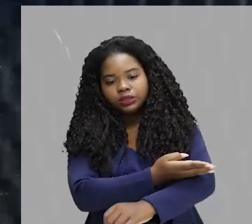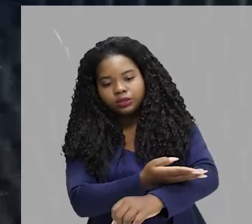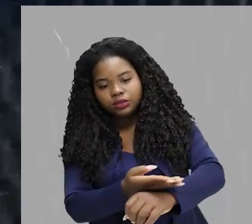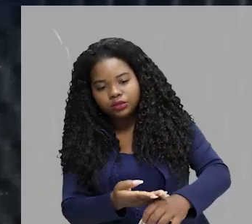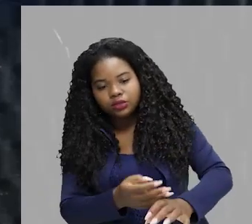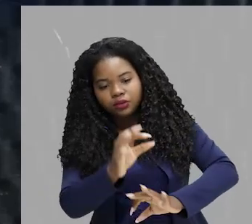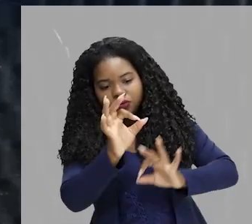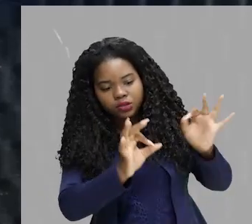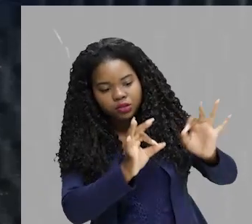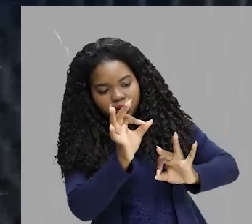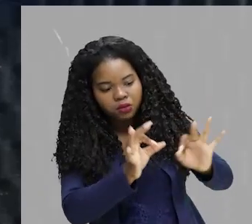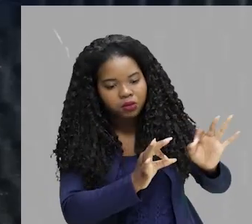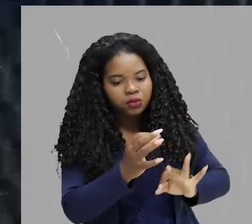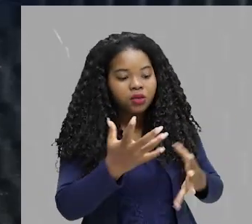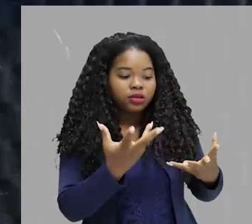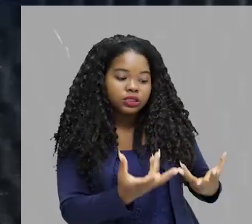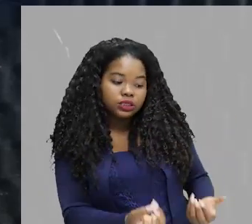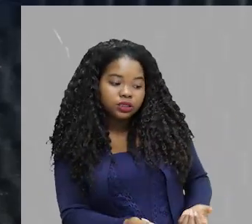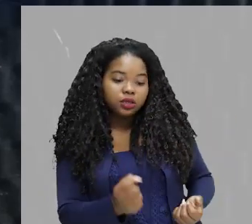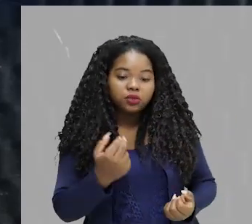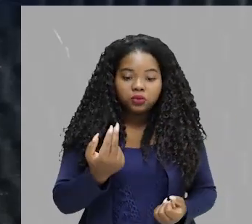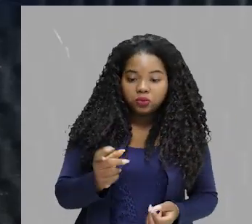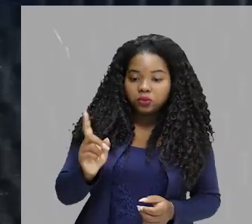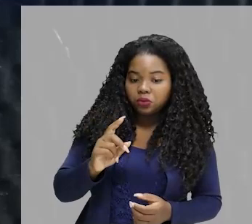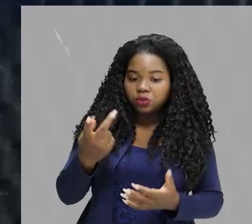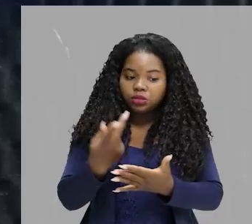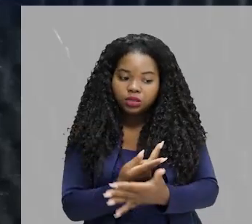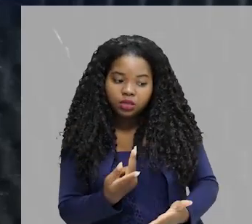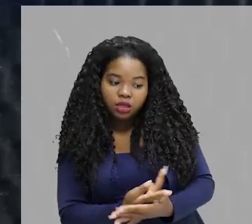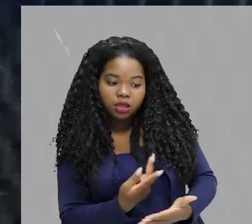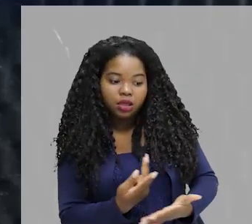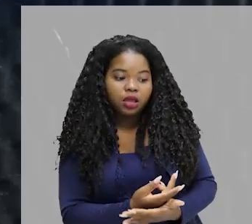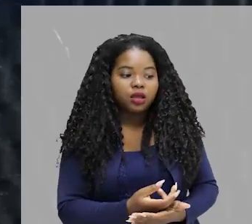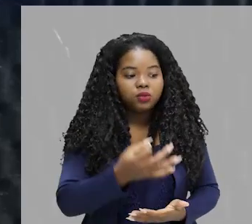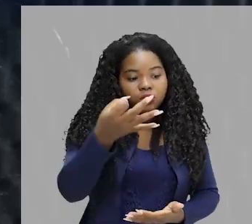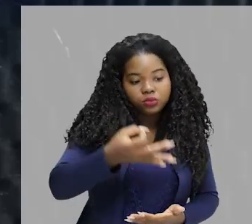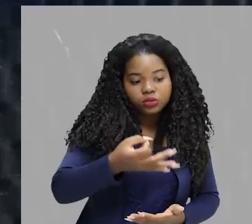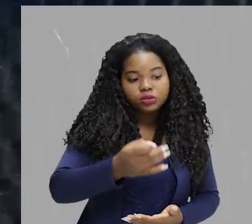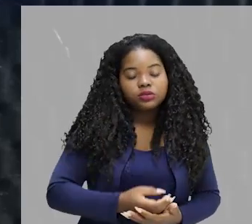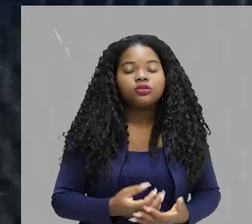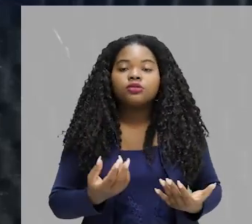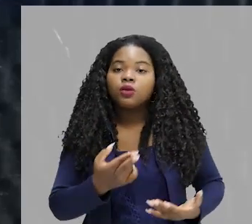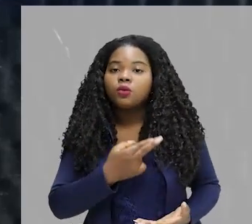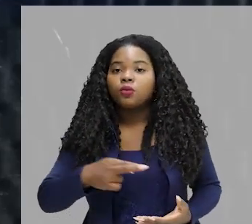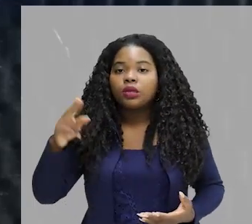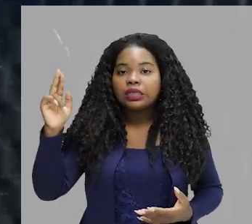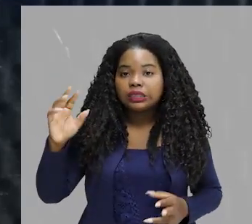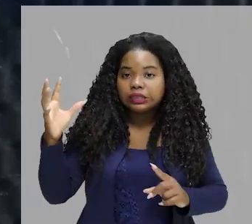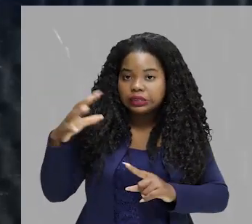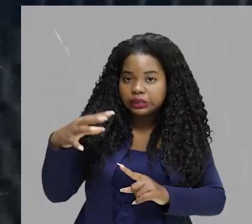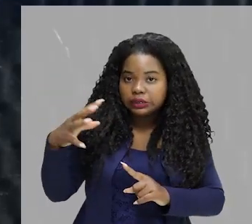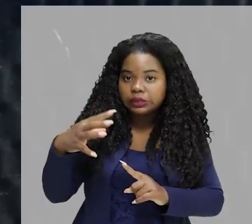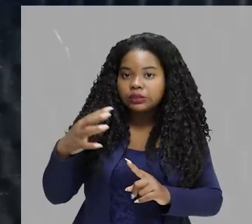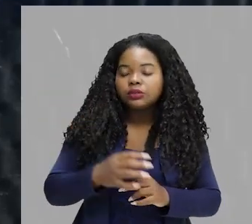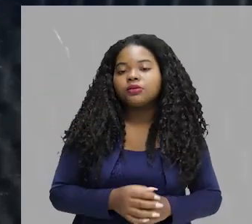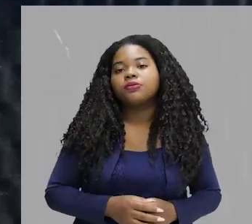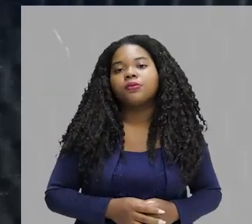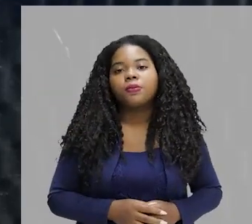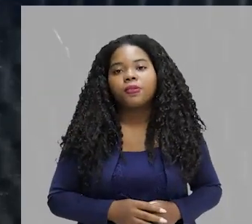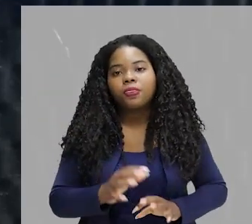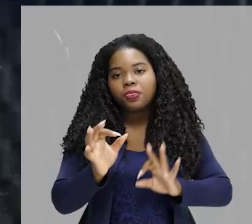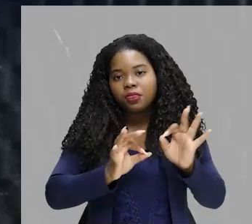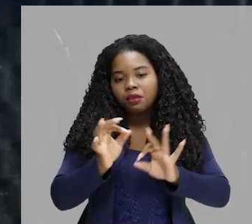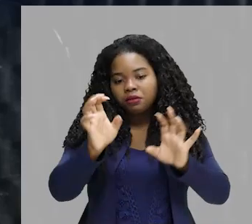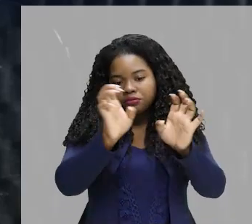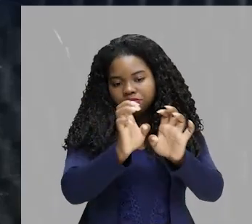socialmente aceito ou moralmente correto, para citar exemplos, né, de como a religião influencia nessa construção das